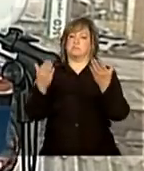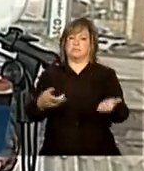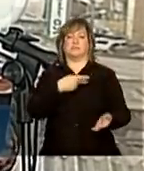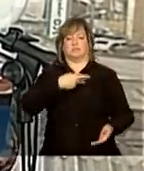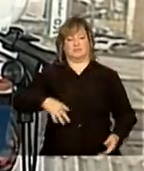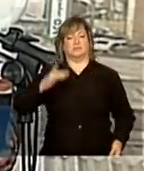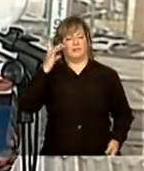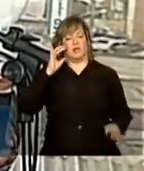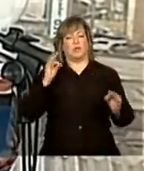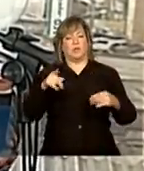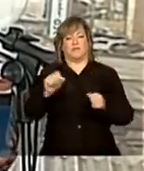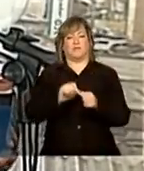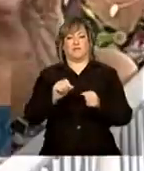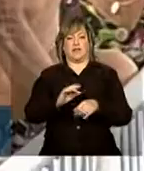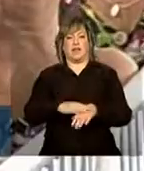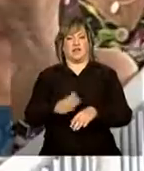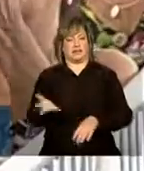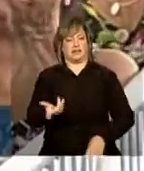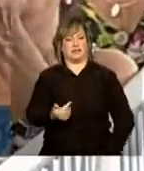presidenta Dilma por tudo que ela faz.